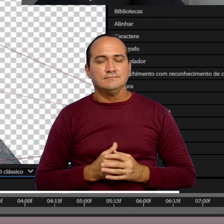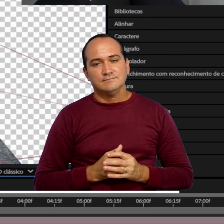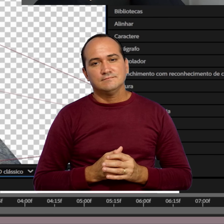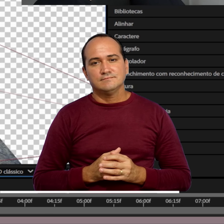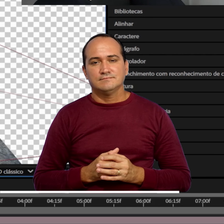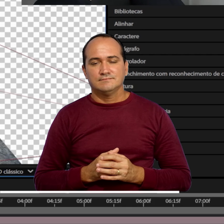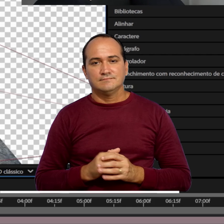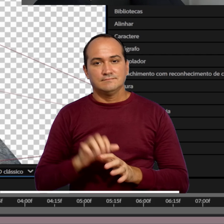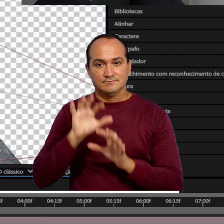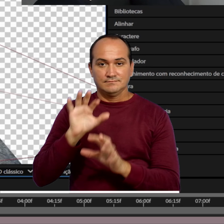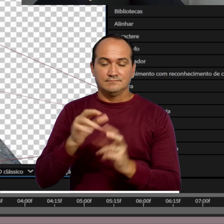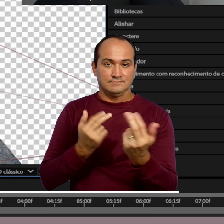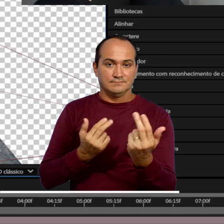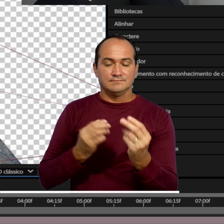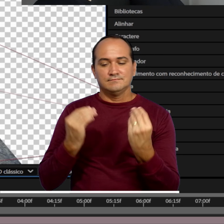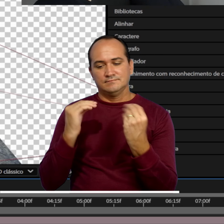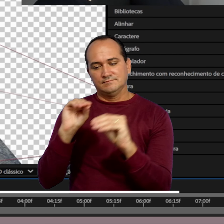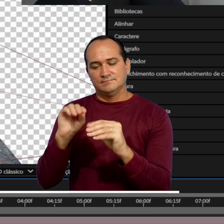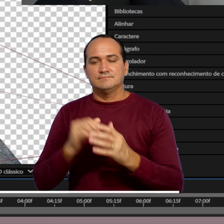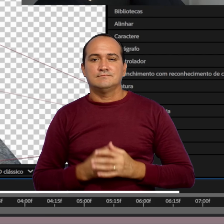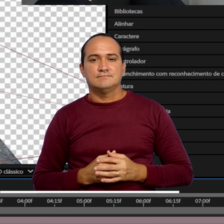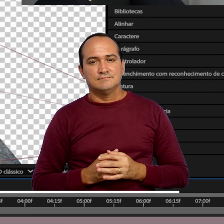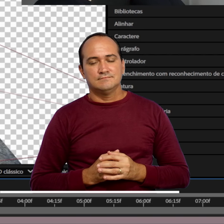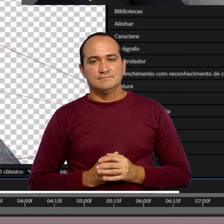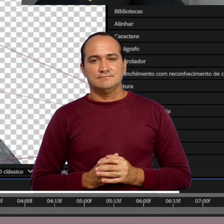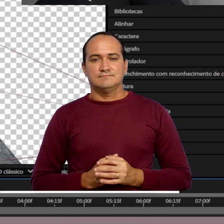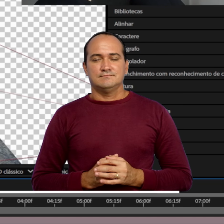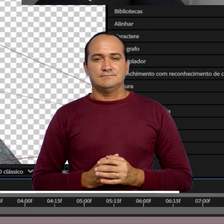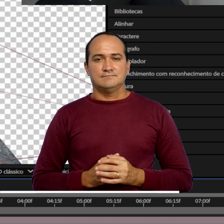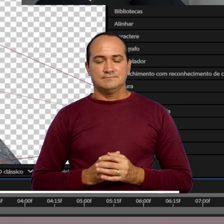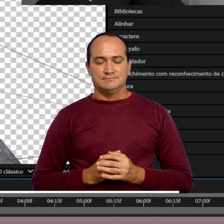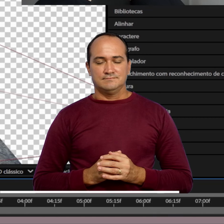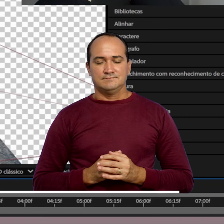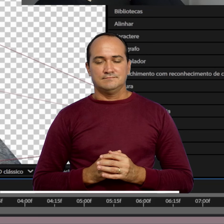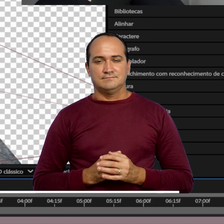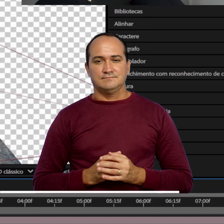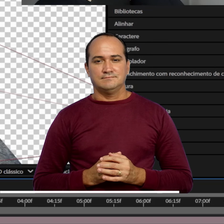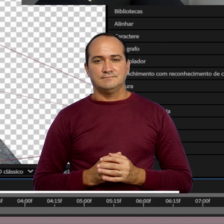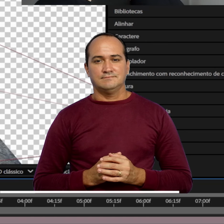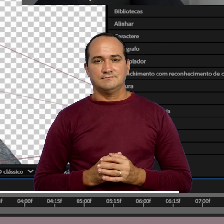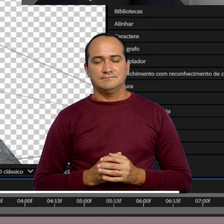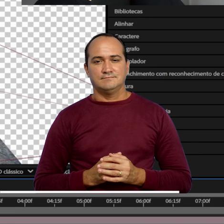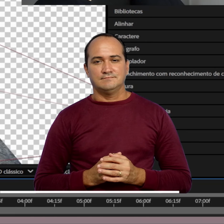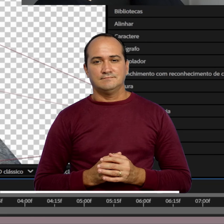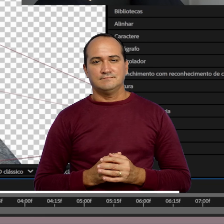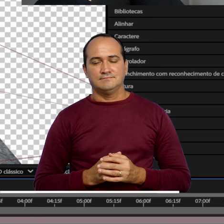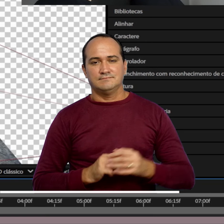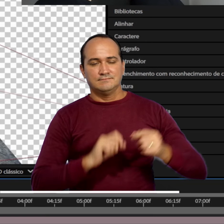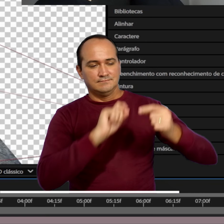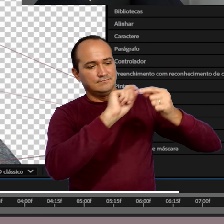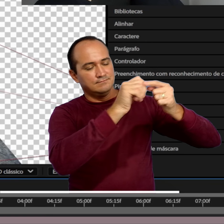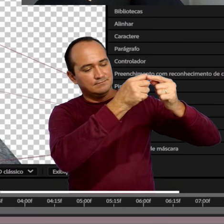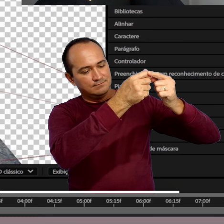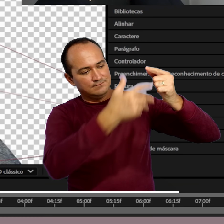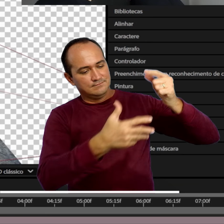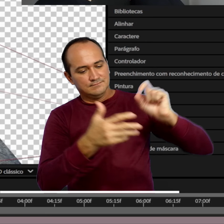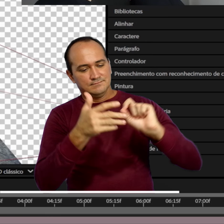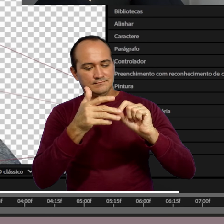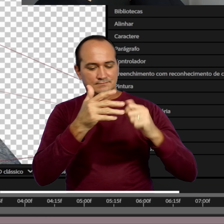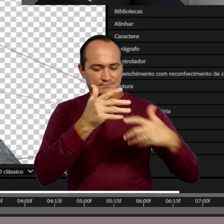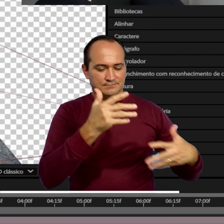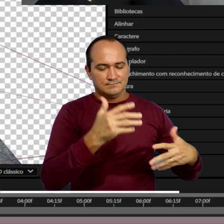aqui, ó, aplicar o mesmo efeito para ela também, né? Então, ó, efeito, máscara, pegar aqui o key light. Esse